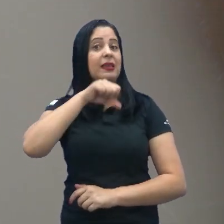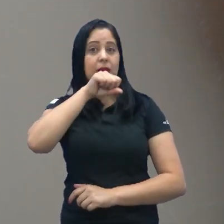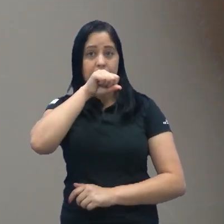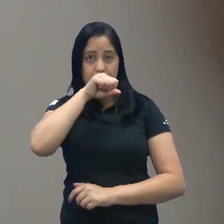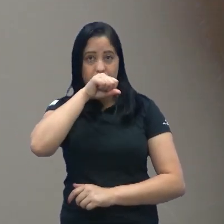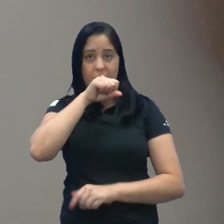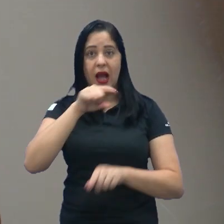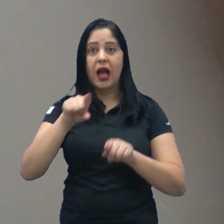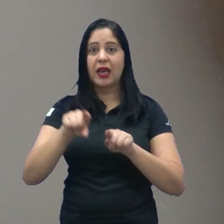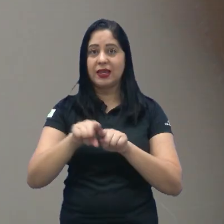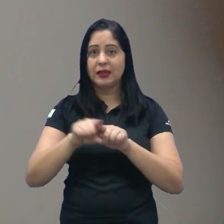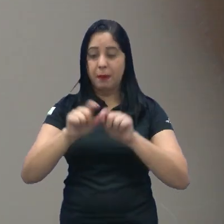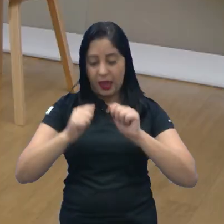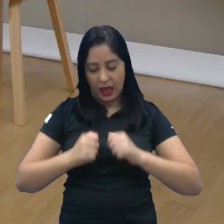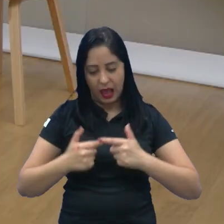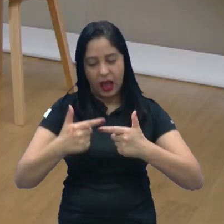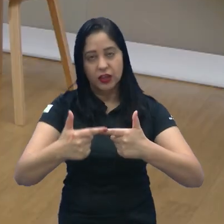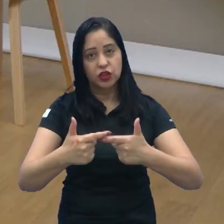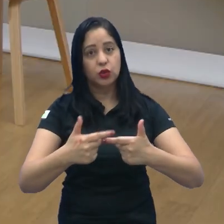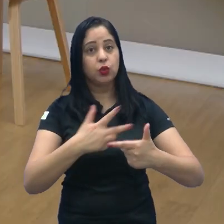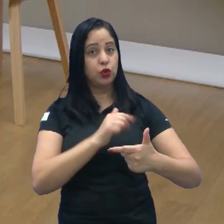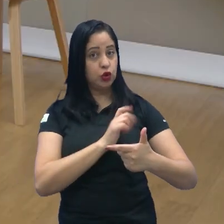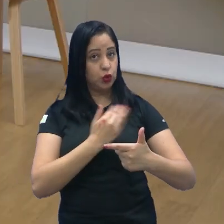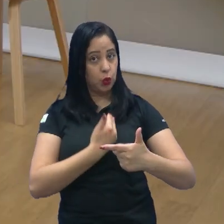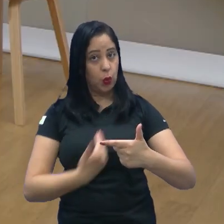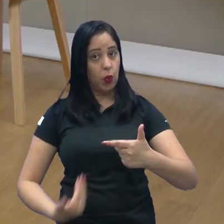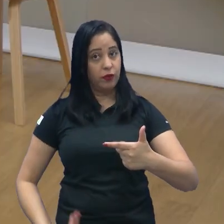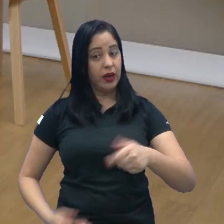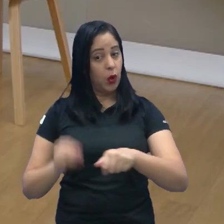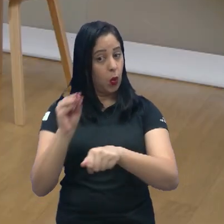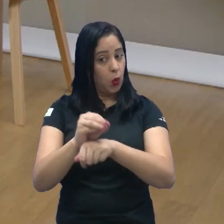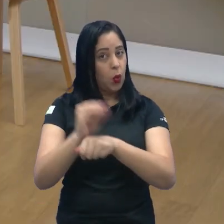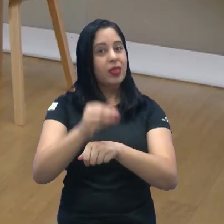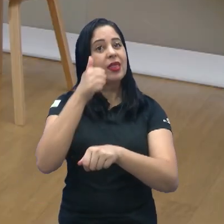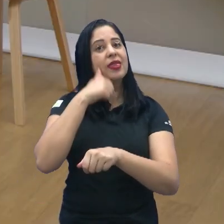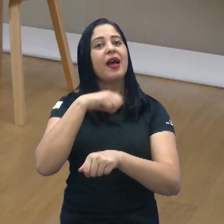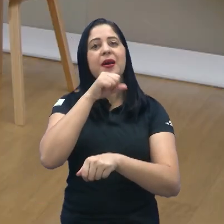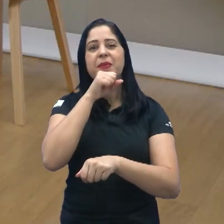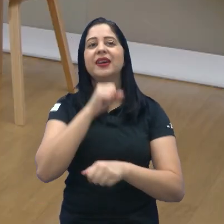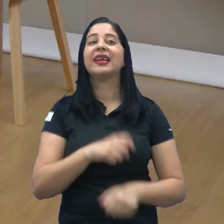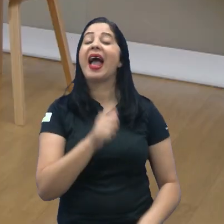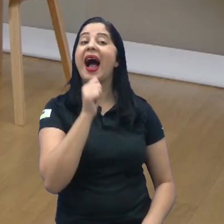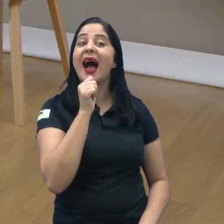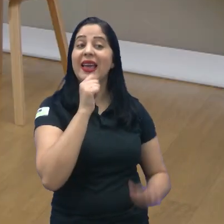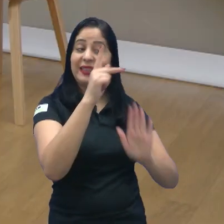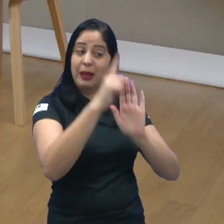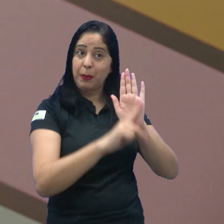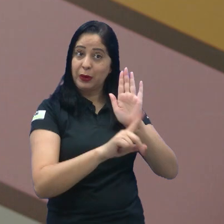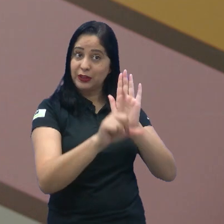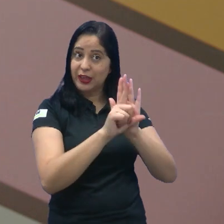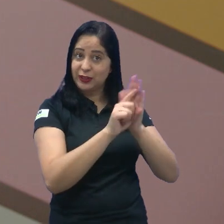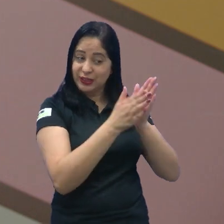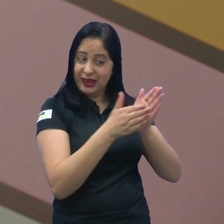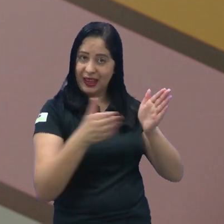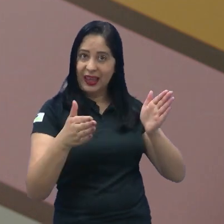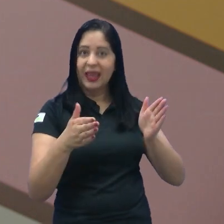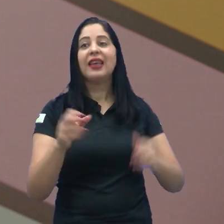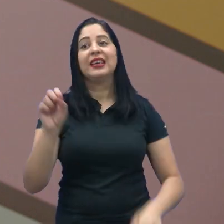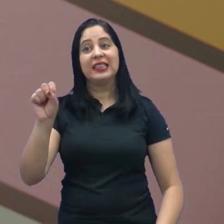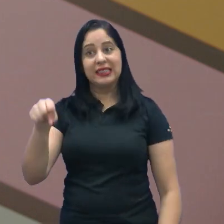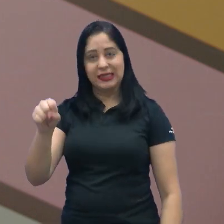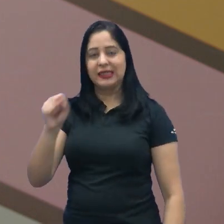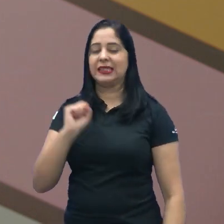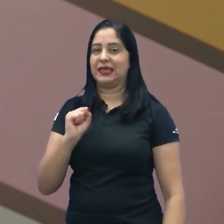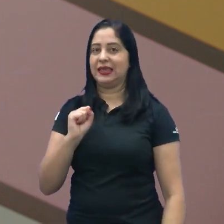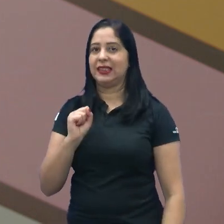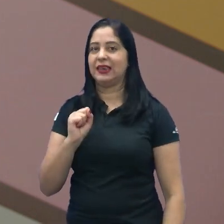as mamães. Isso muito aí. Importante, né, Van? Muito importante. Está tramitando aqui na nossa casa. O mês de maio, que é o mês das mães, foi escolhido